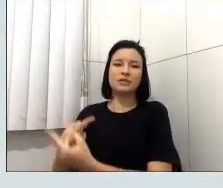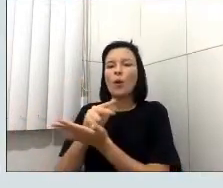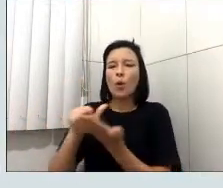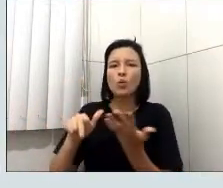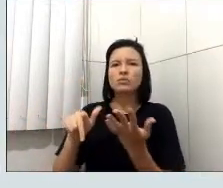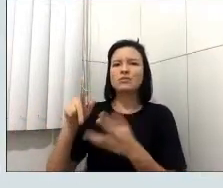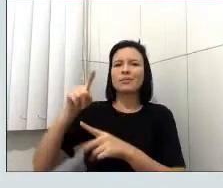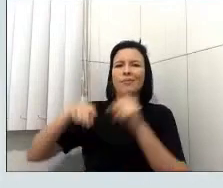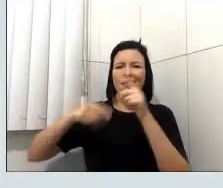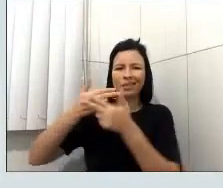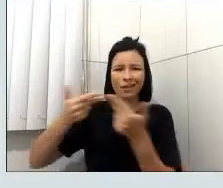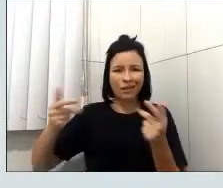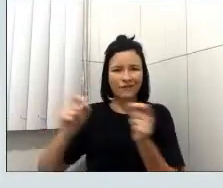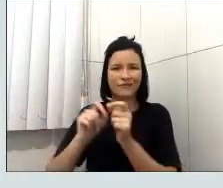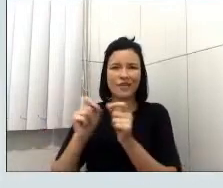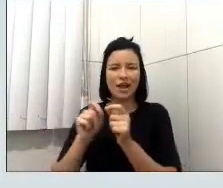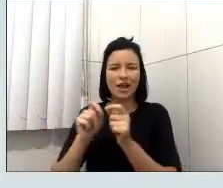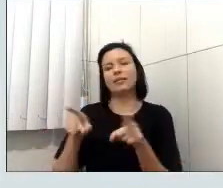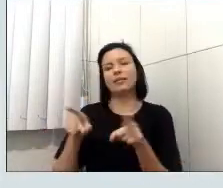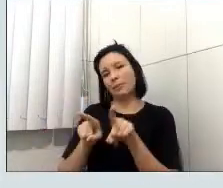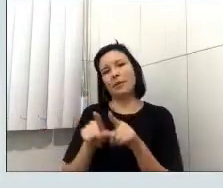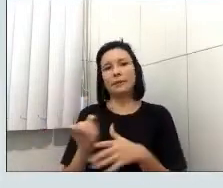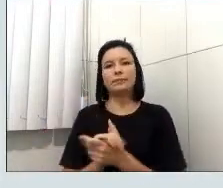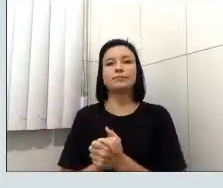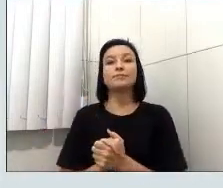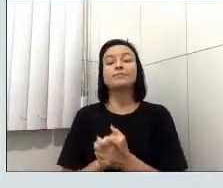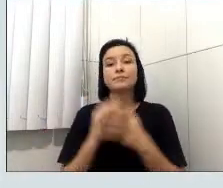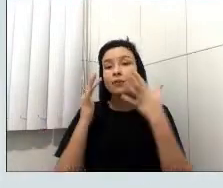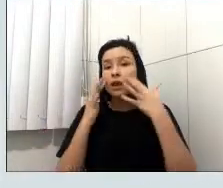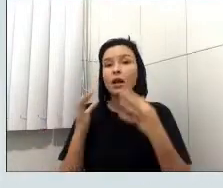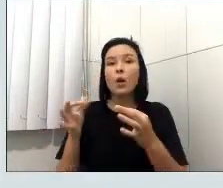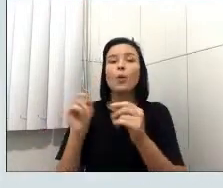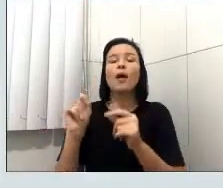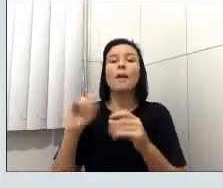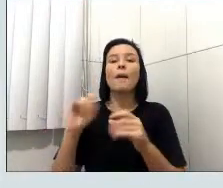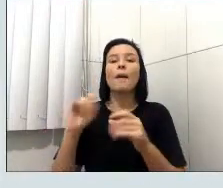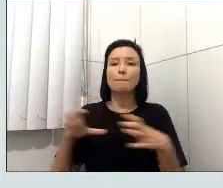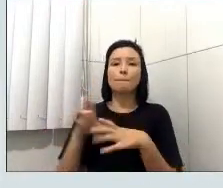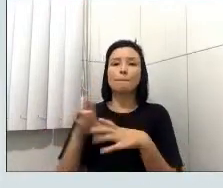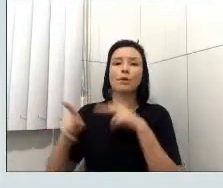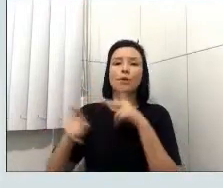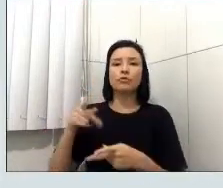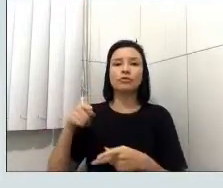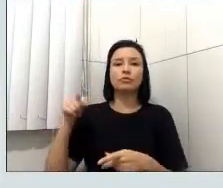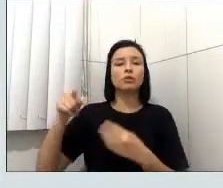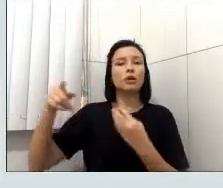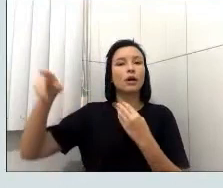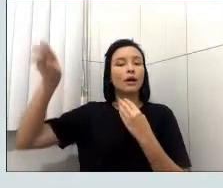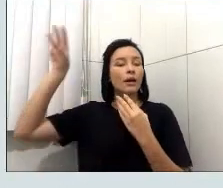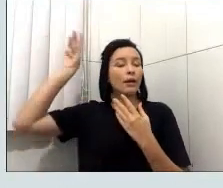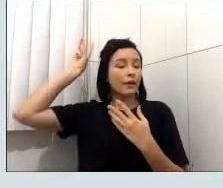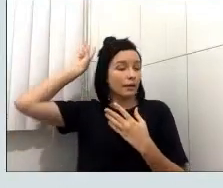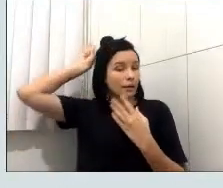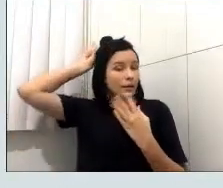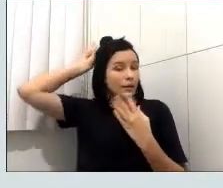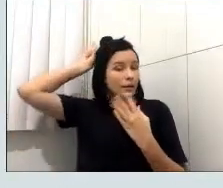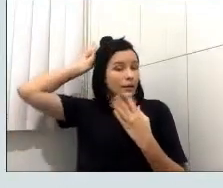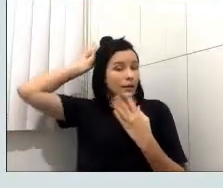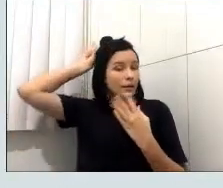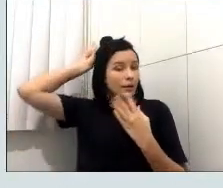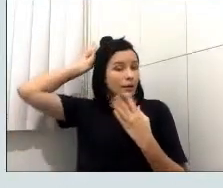gente também pode destacar os povos indígenas, os vários povos indígenas, a partir das